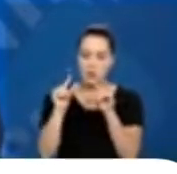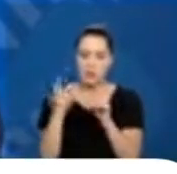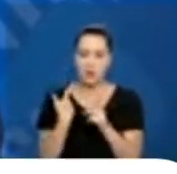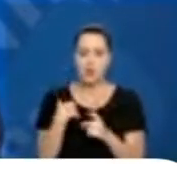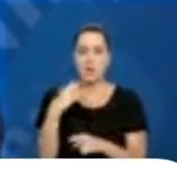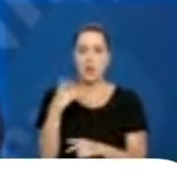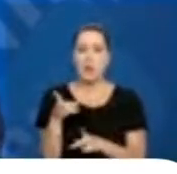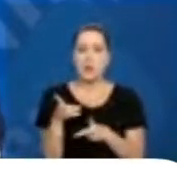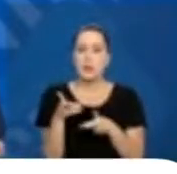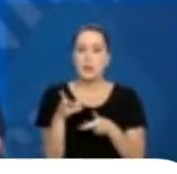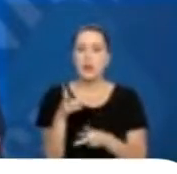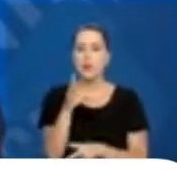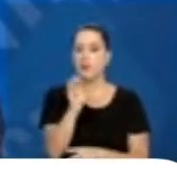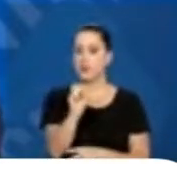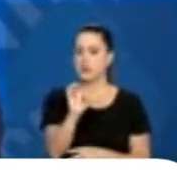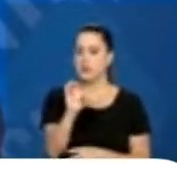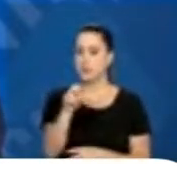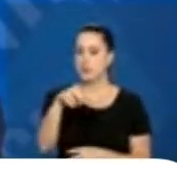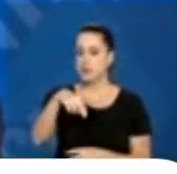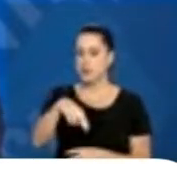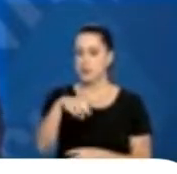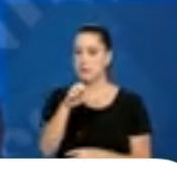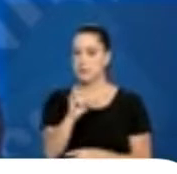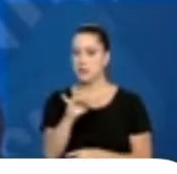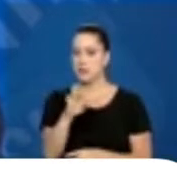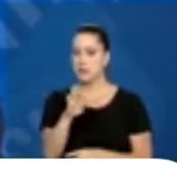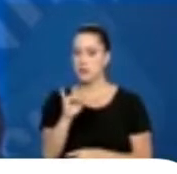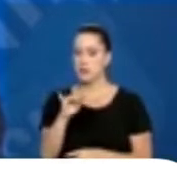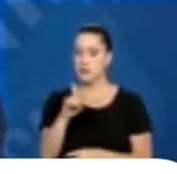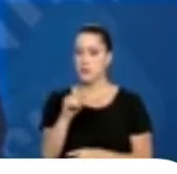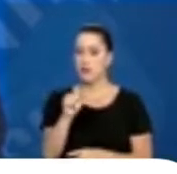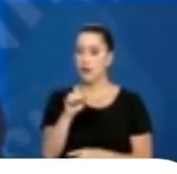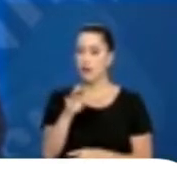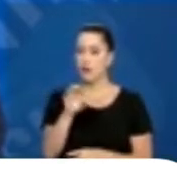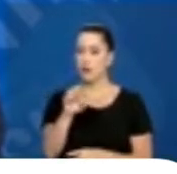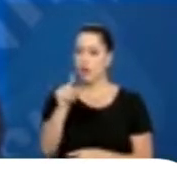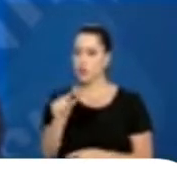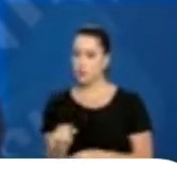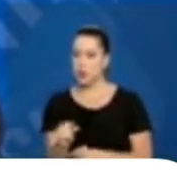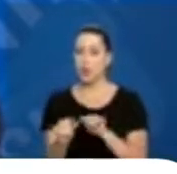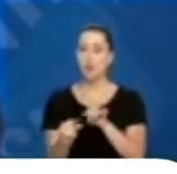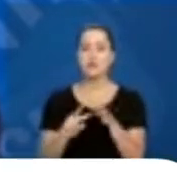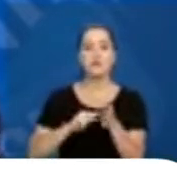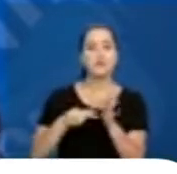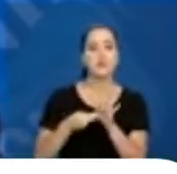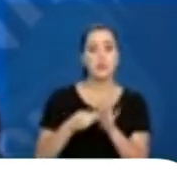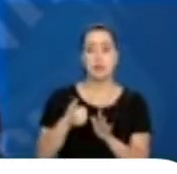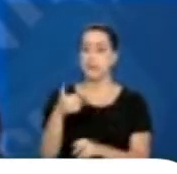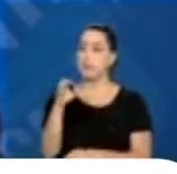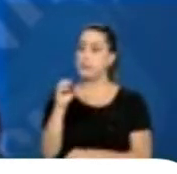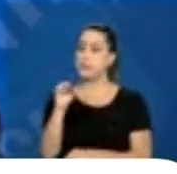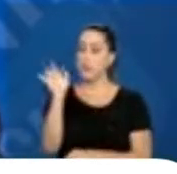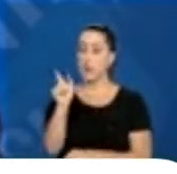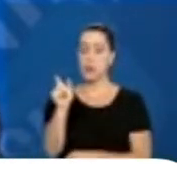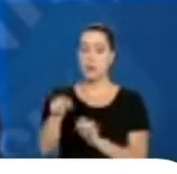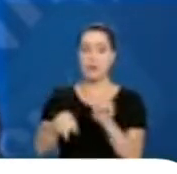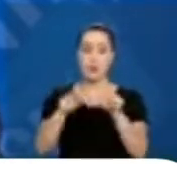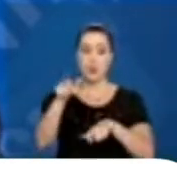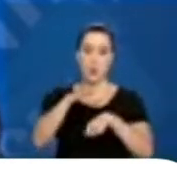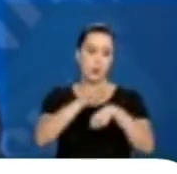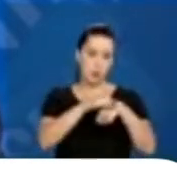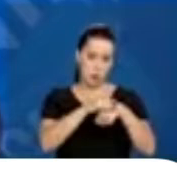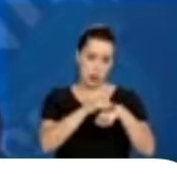que é sensibilidade? Se eu tiver 100 pessoas com a doença, eu faço o teste e 30 dão